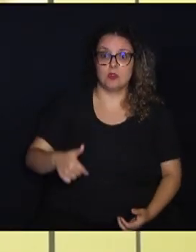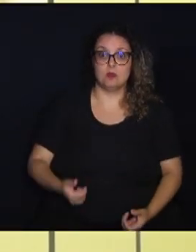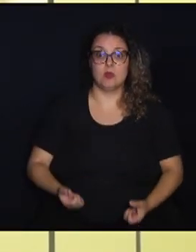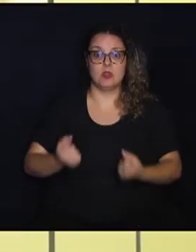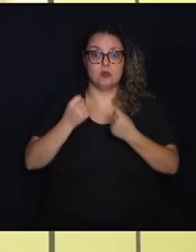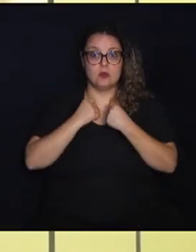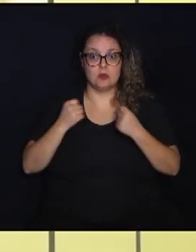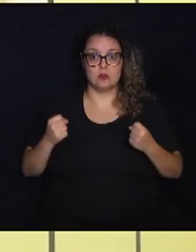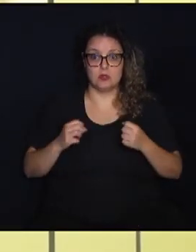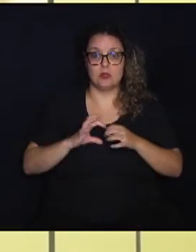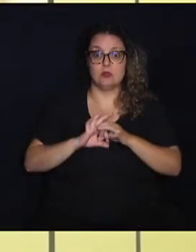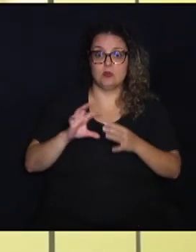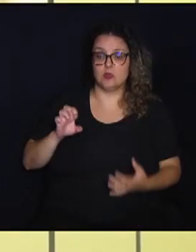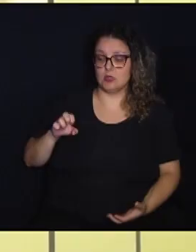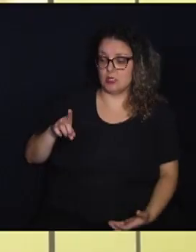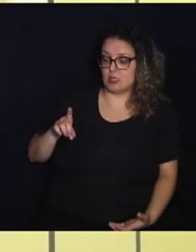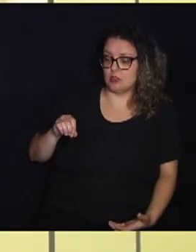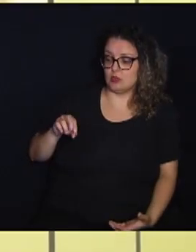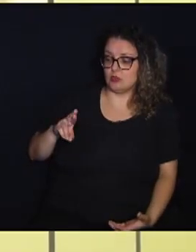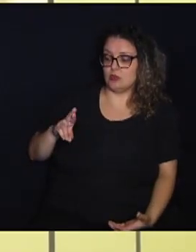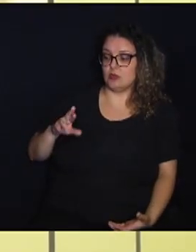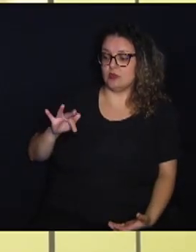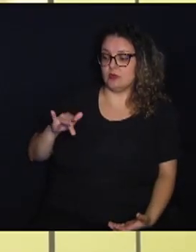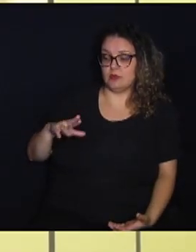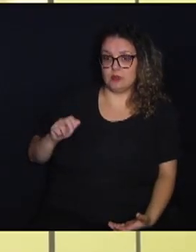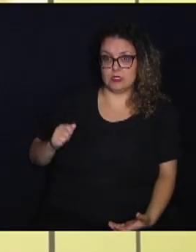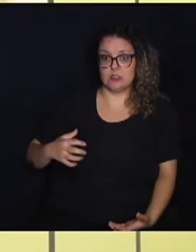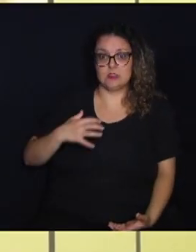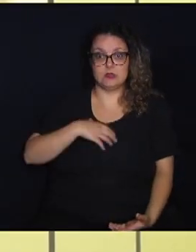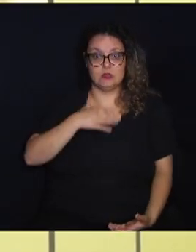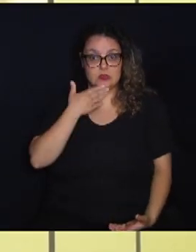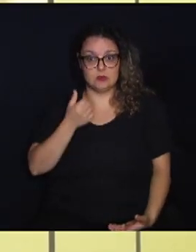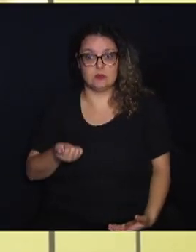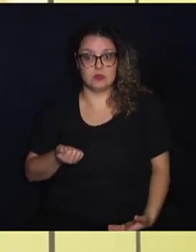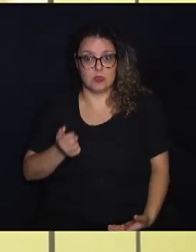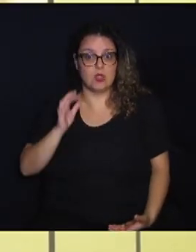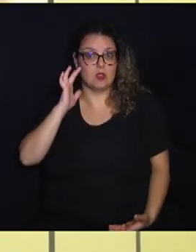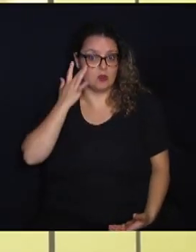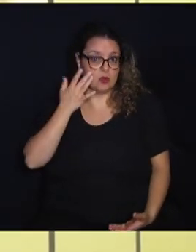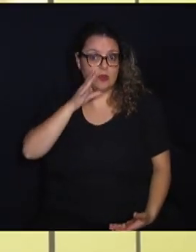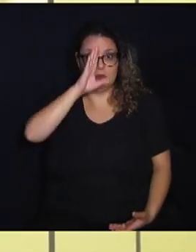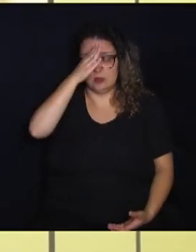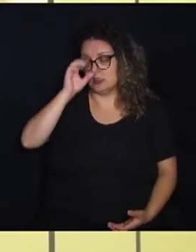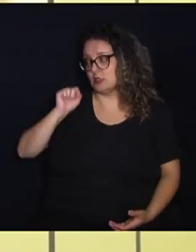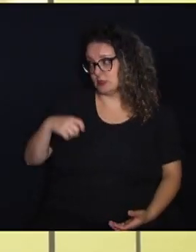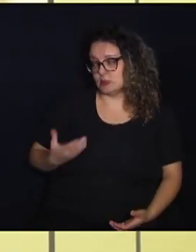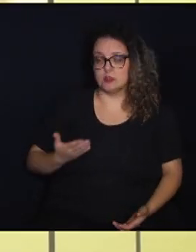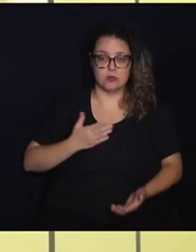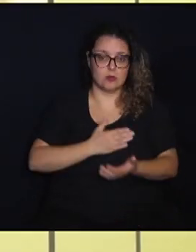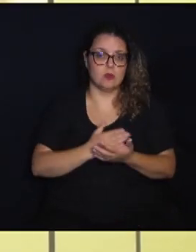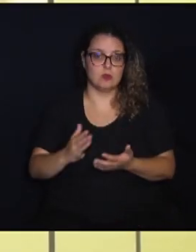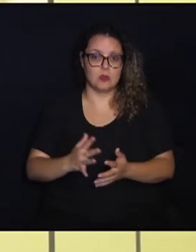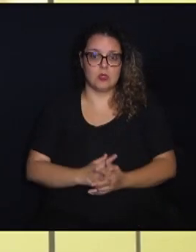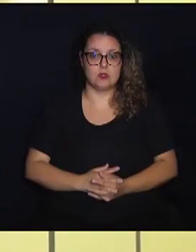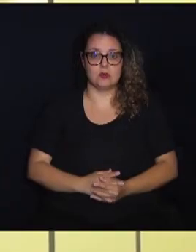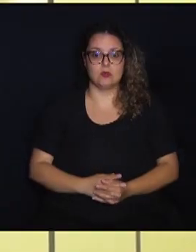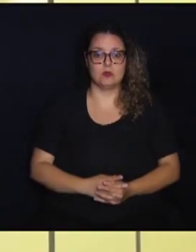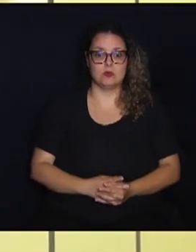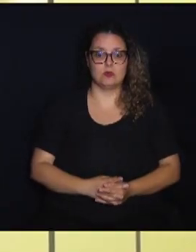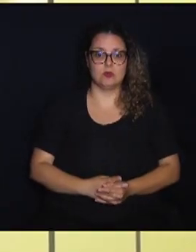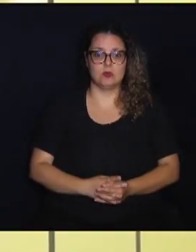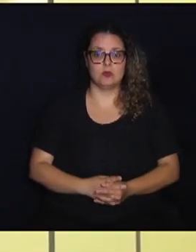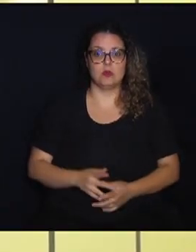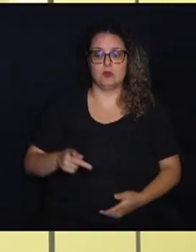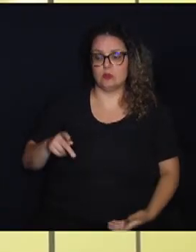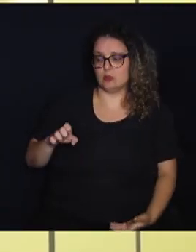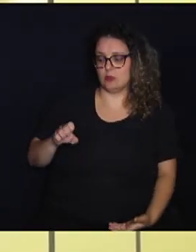Você liberou endorfina? Você se sentiu melhor? Né? Eu acho que esses são os principais no começo. A questão do peso, ela